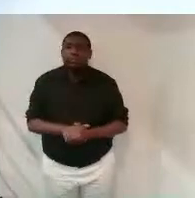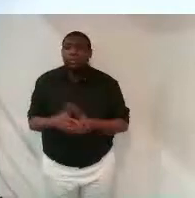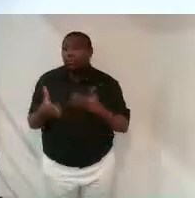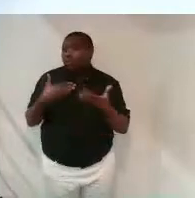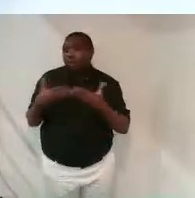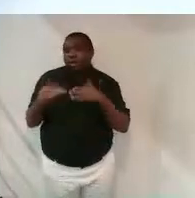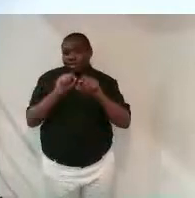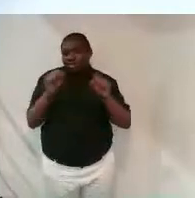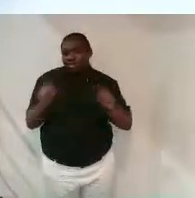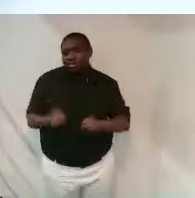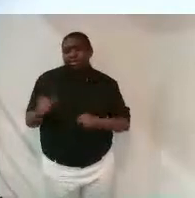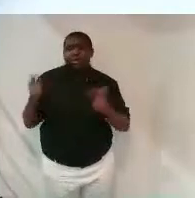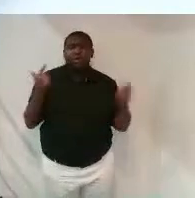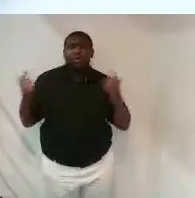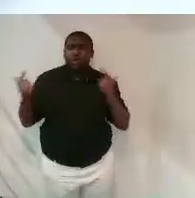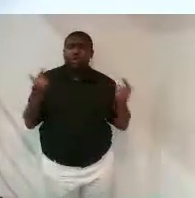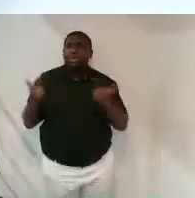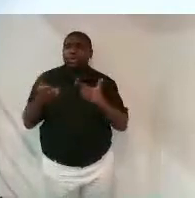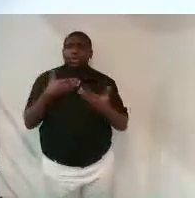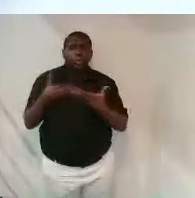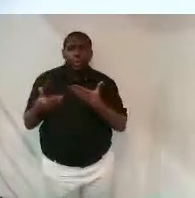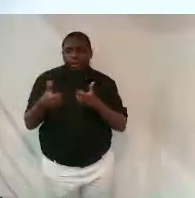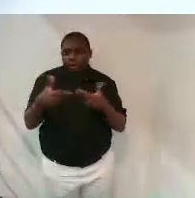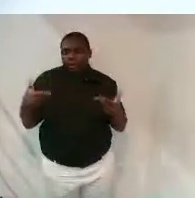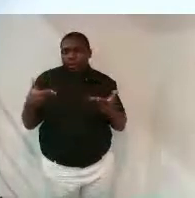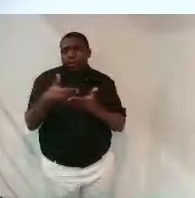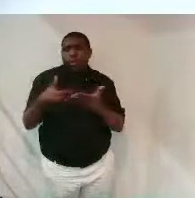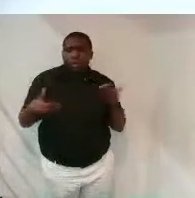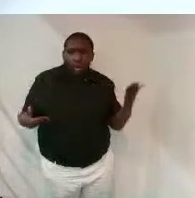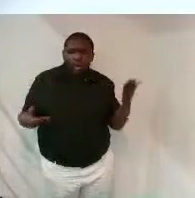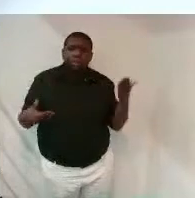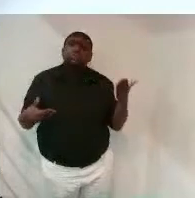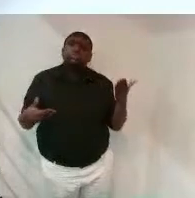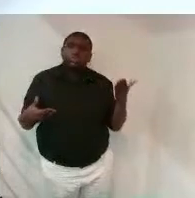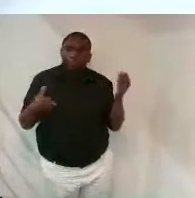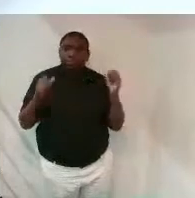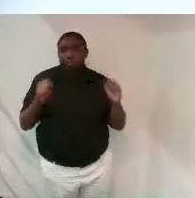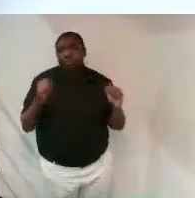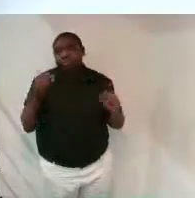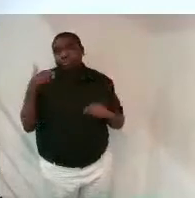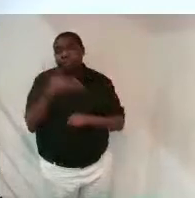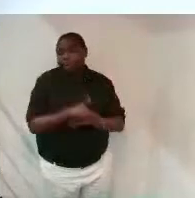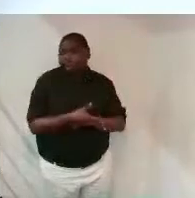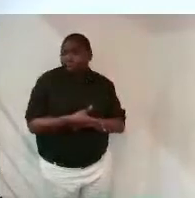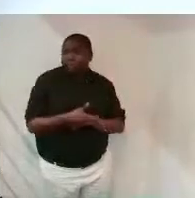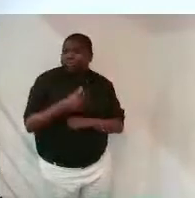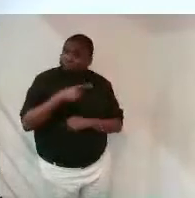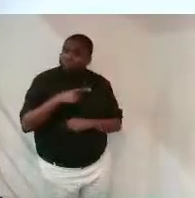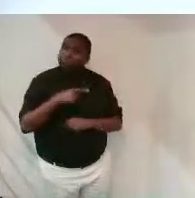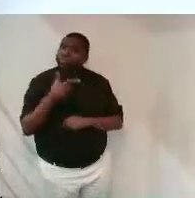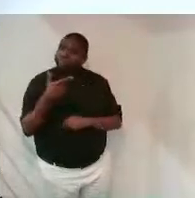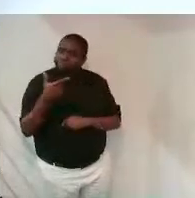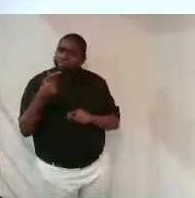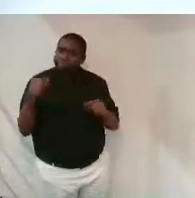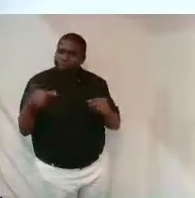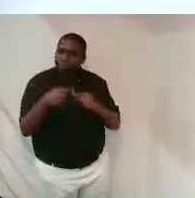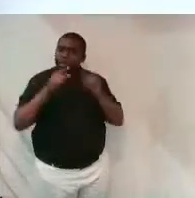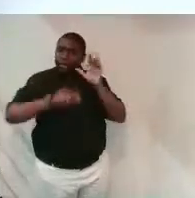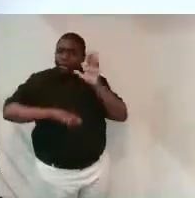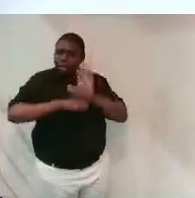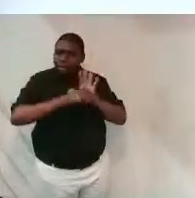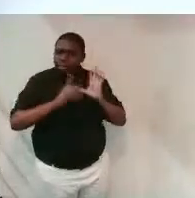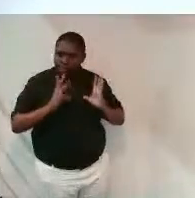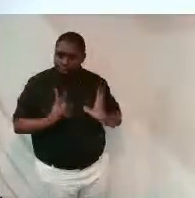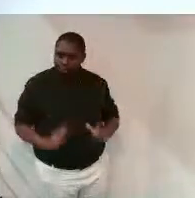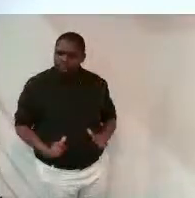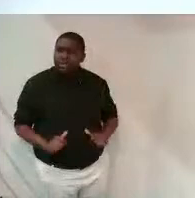sistema de logística, em qualquer contratação, aliás, que pode ser direta, né, com base na lei de saneamento, né? Então, não